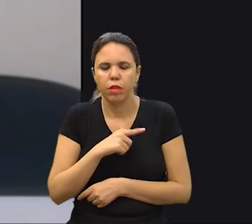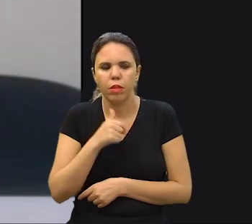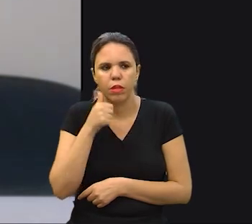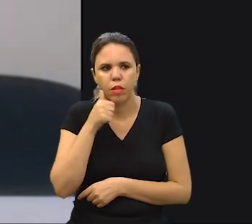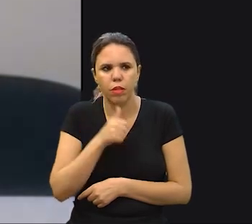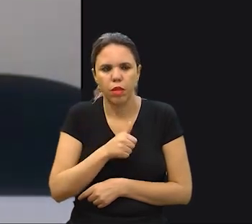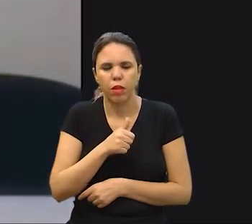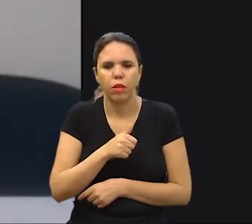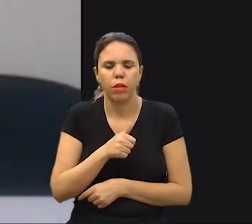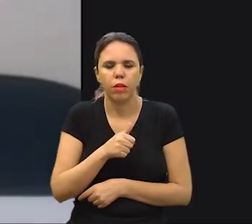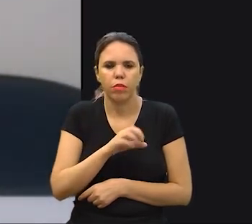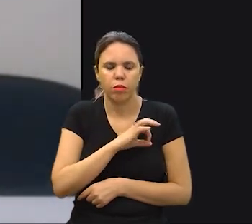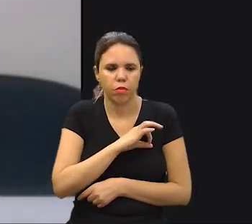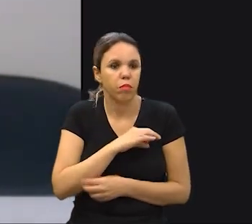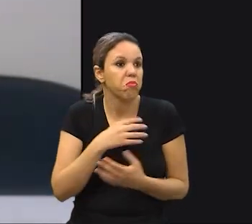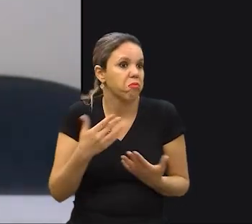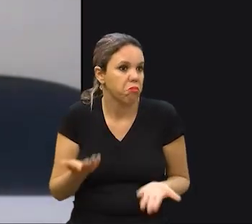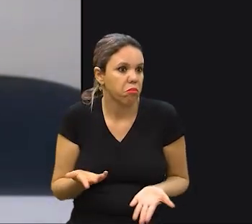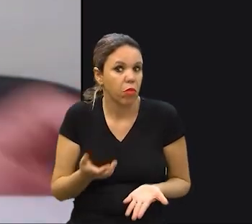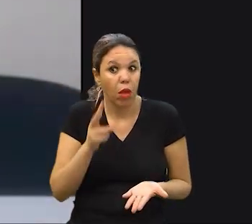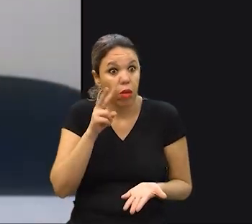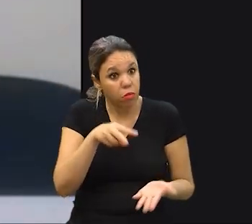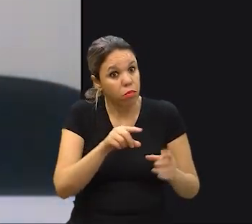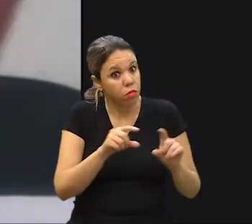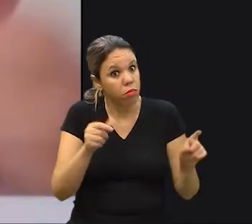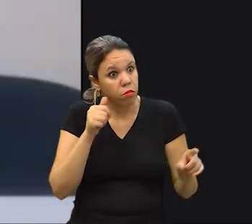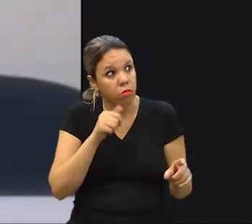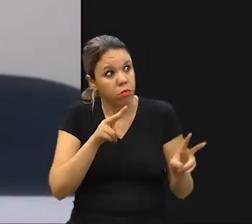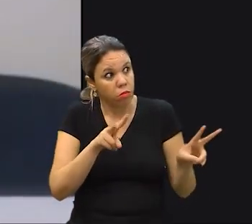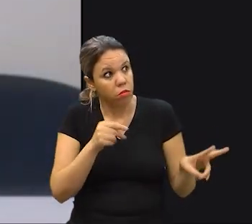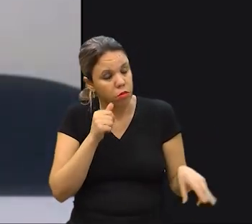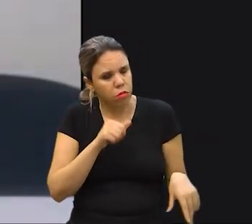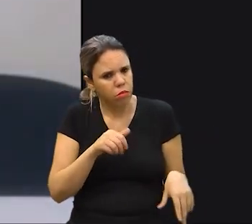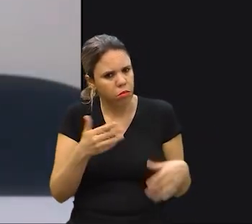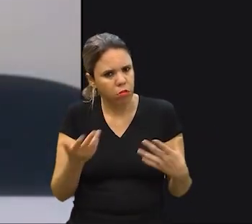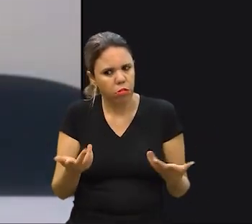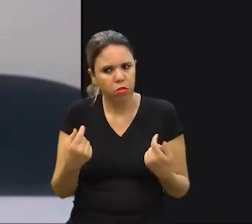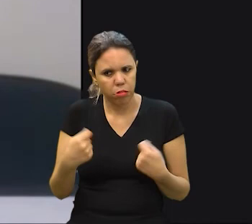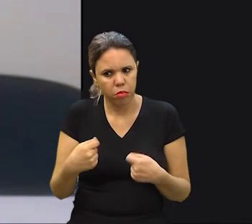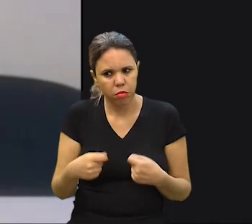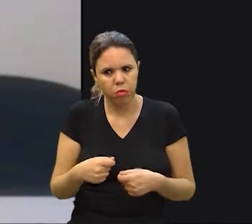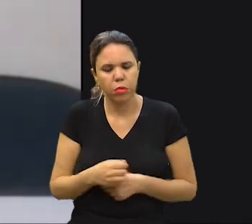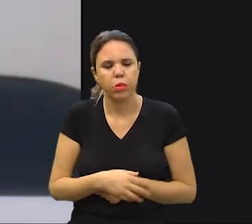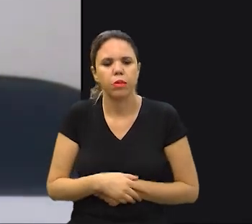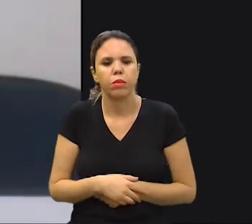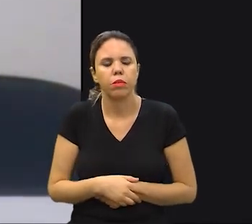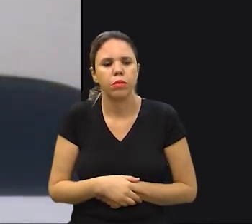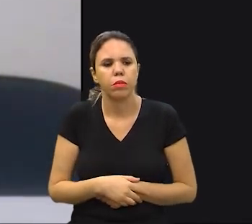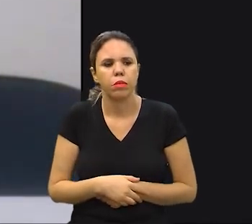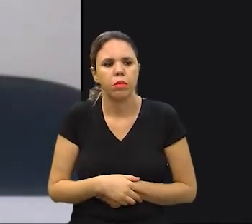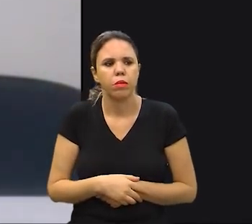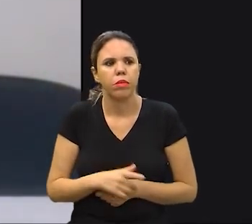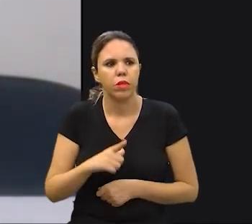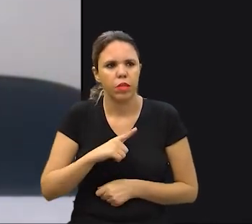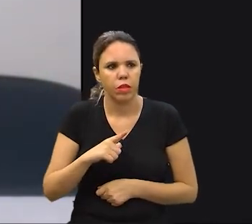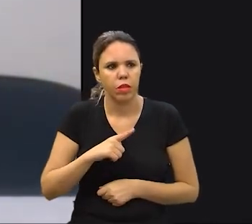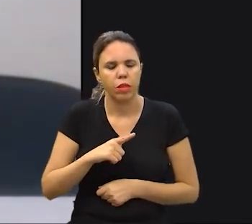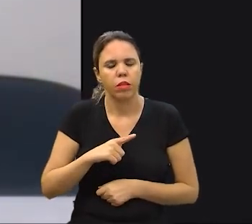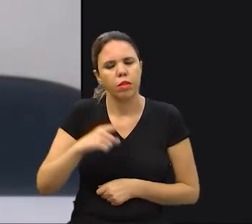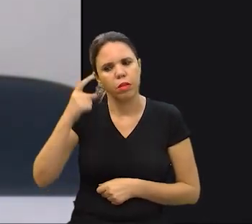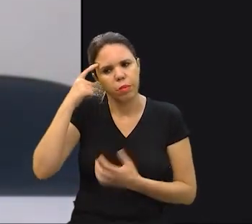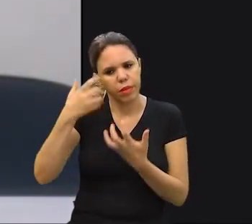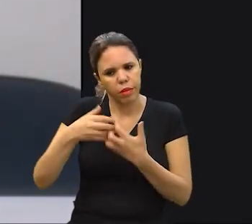soldado feminino. Ué, eu estou vendo, né? É uma coisa que precisa o alto